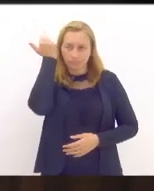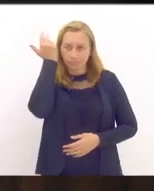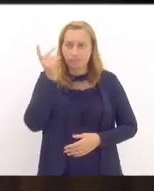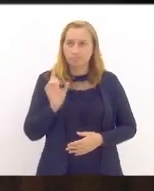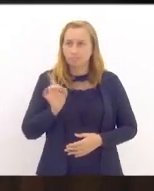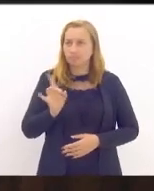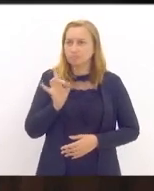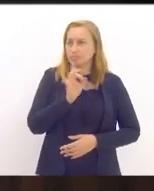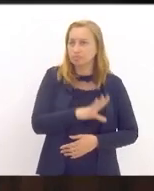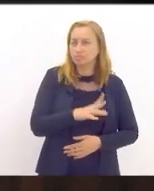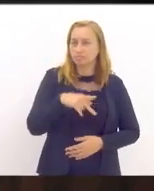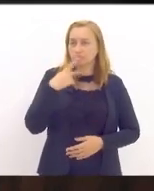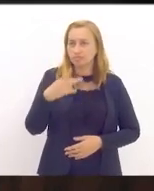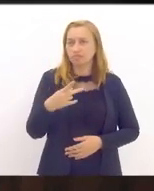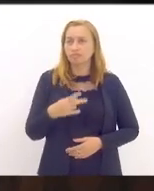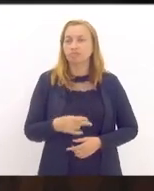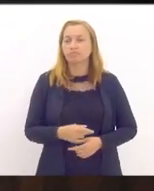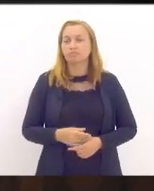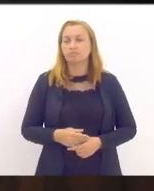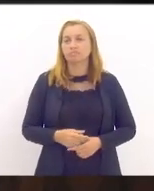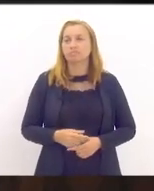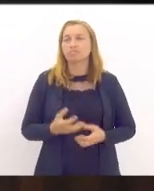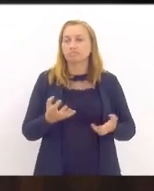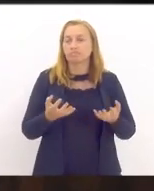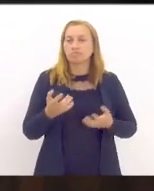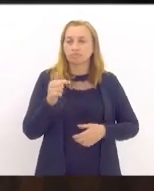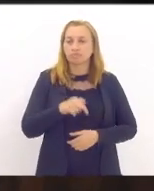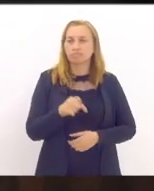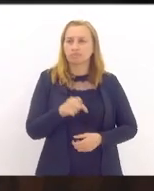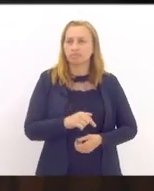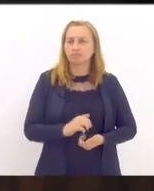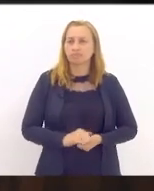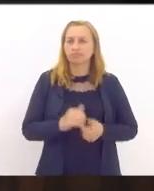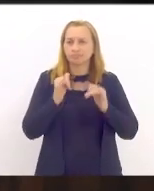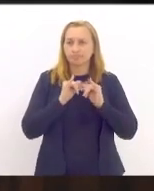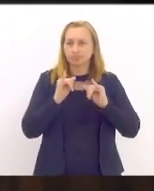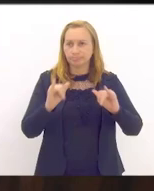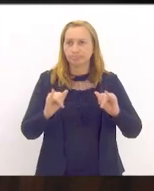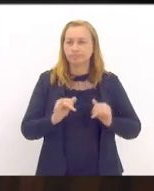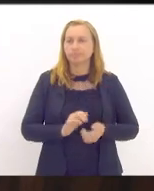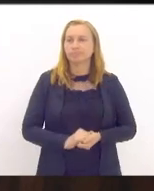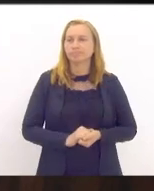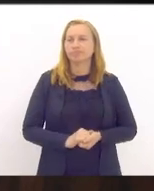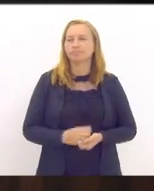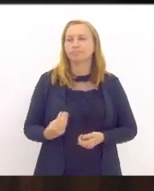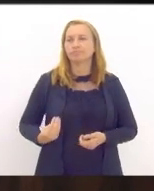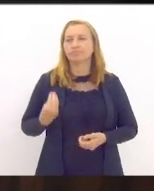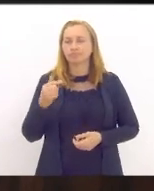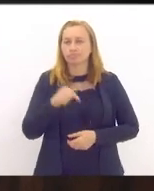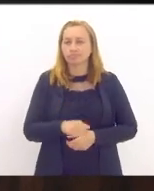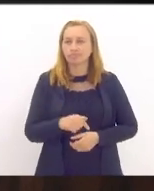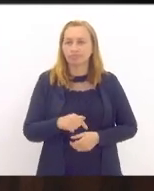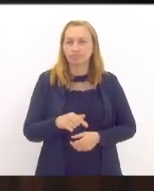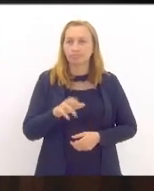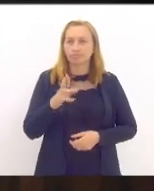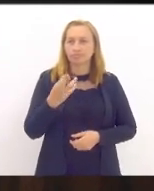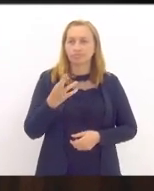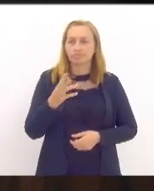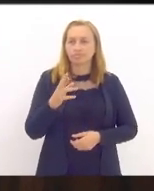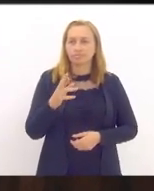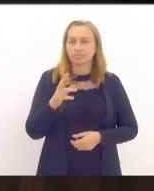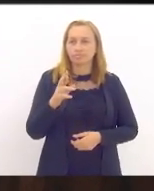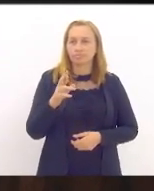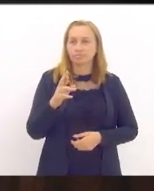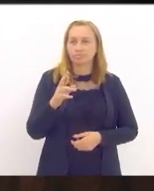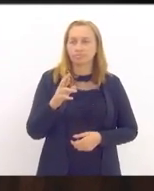o último o último pronunciamento a quero aqui anunciar estar presente aqui a rainha da zona